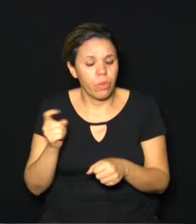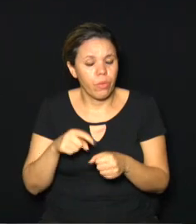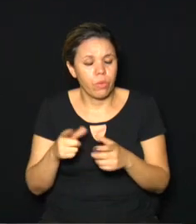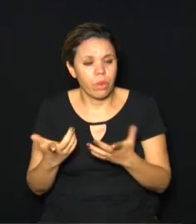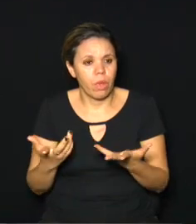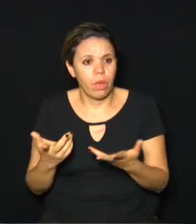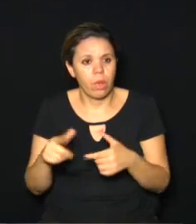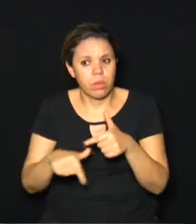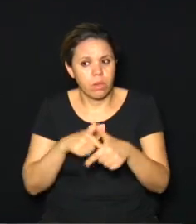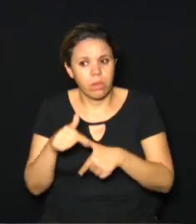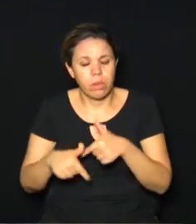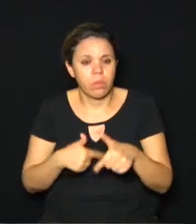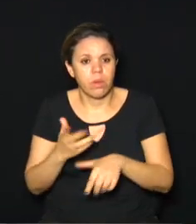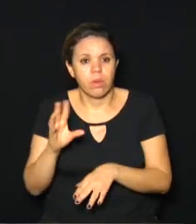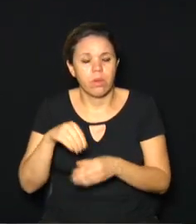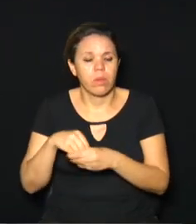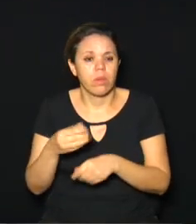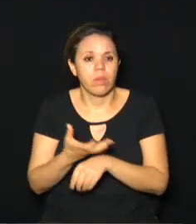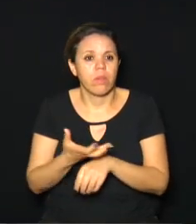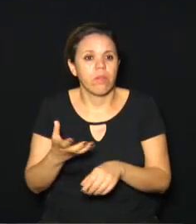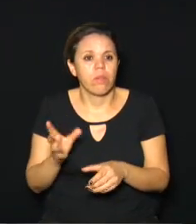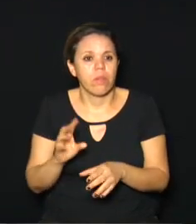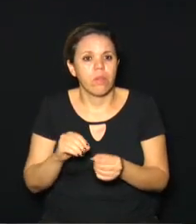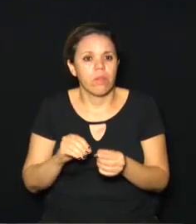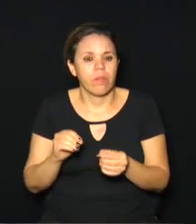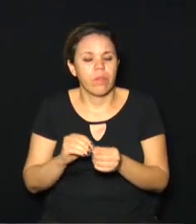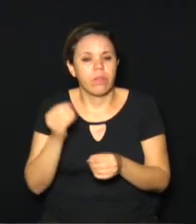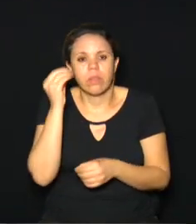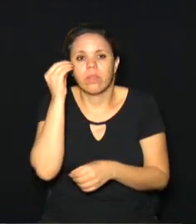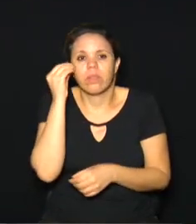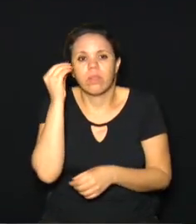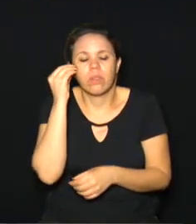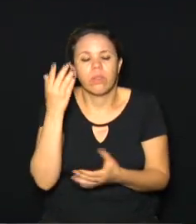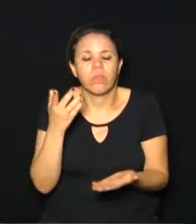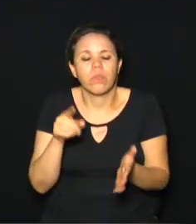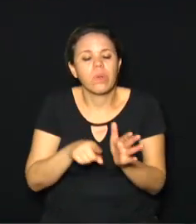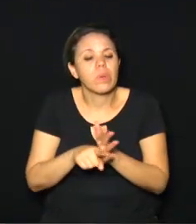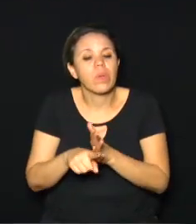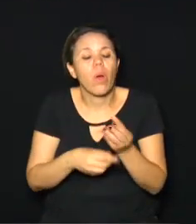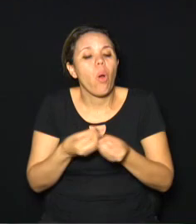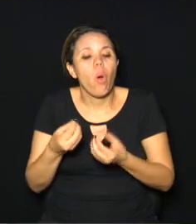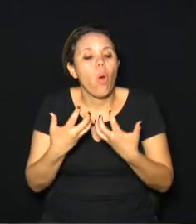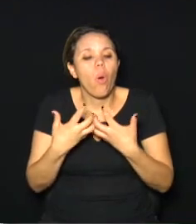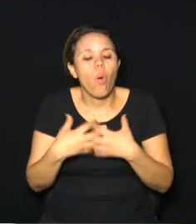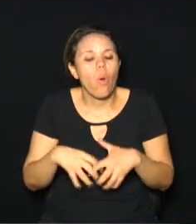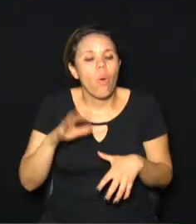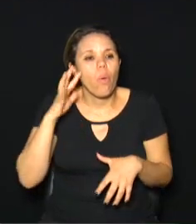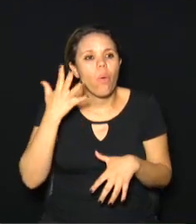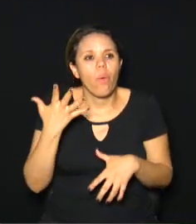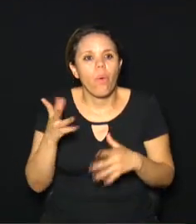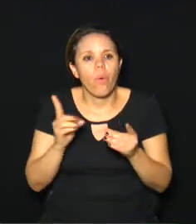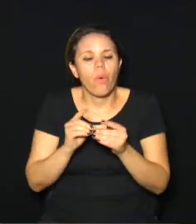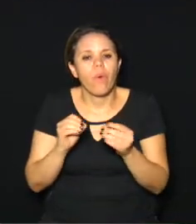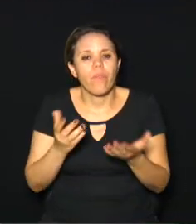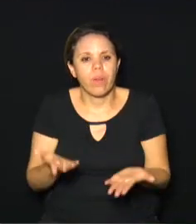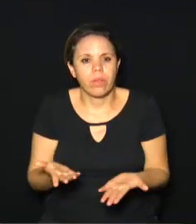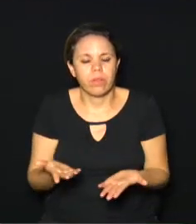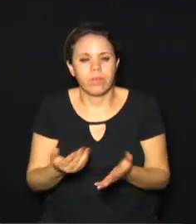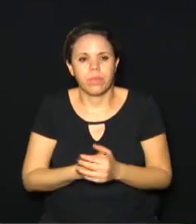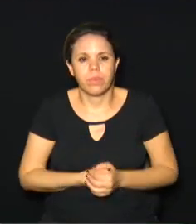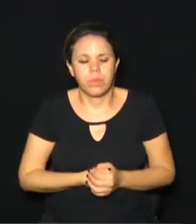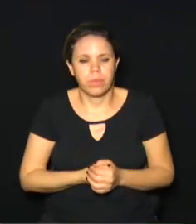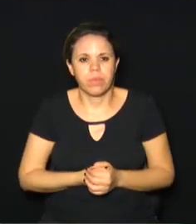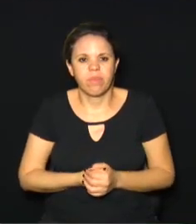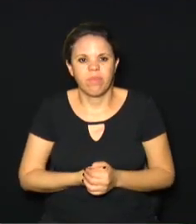atividades extracurriculares. Tá, mas tudo bem, de repente pode tentar estudar isso, de que maneira que isso poderia ser prestado, porque se está prestando, né,